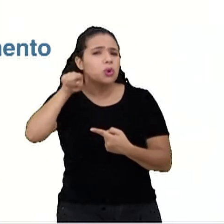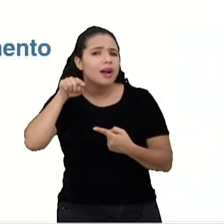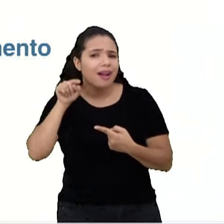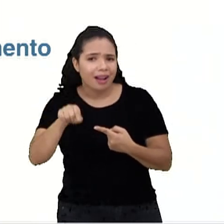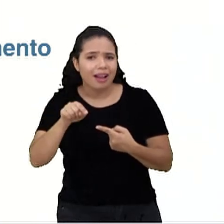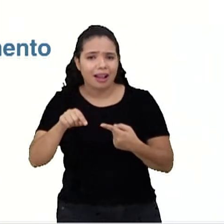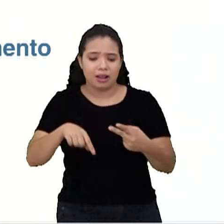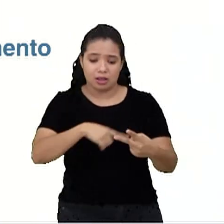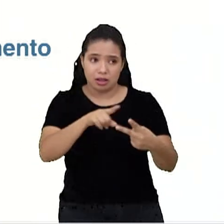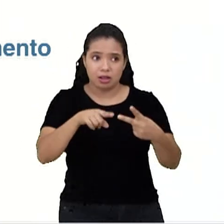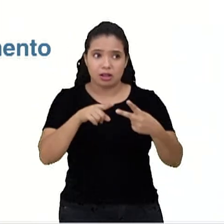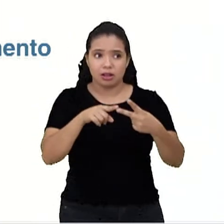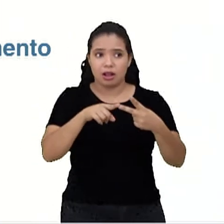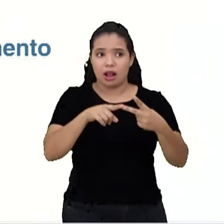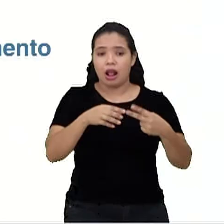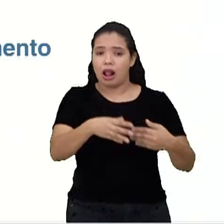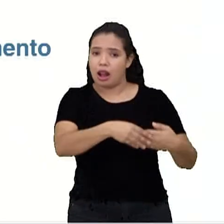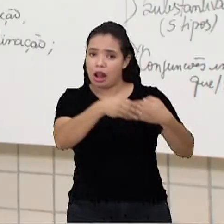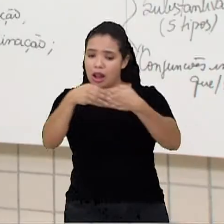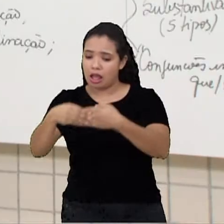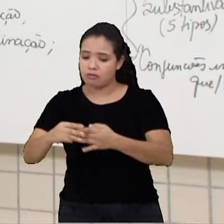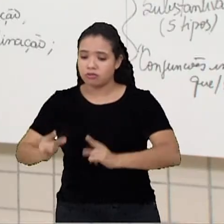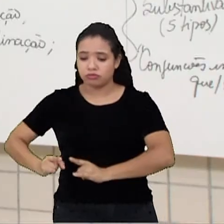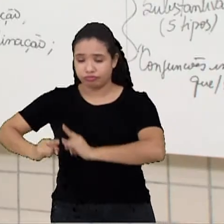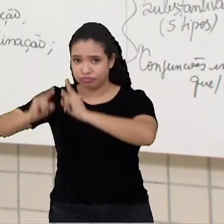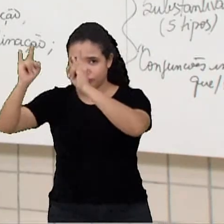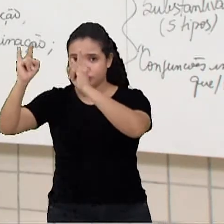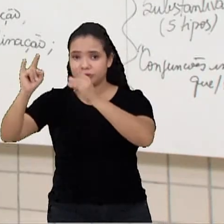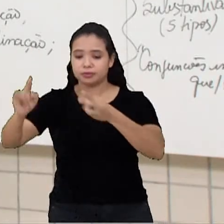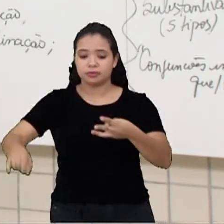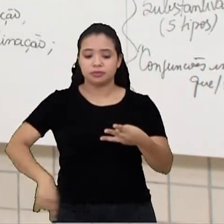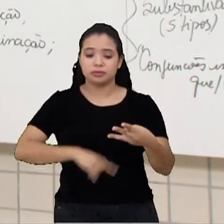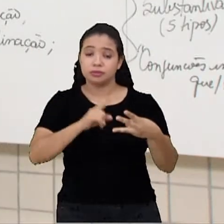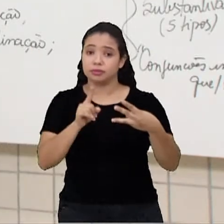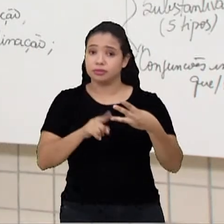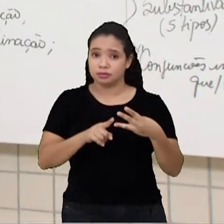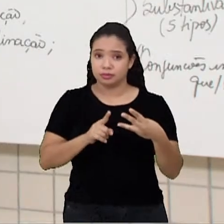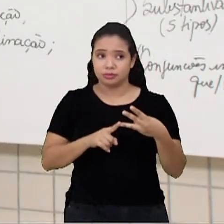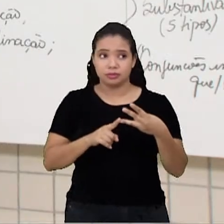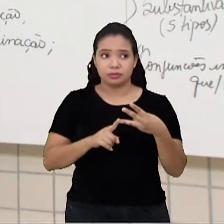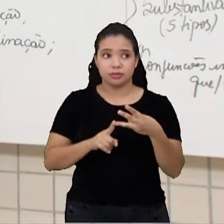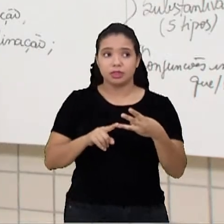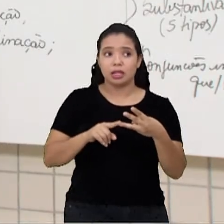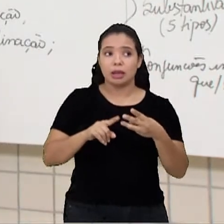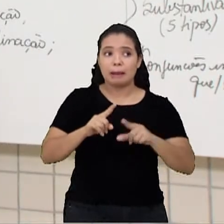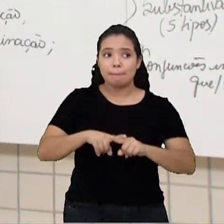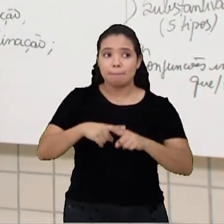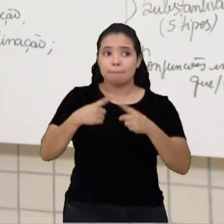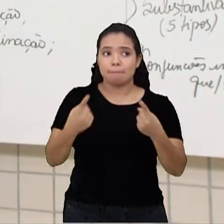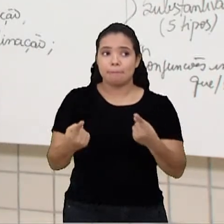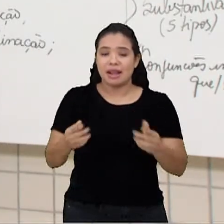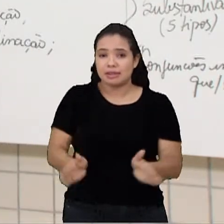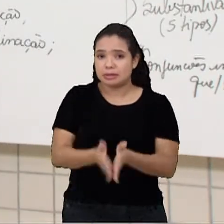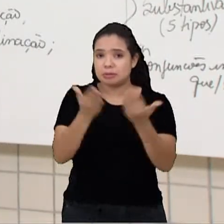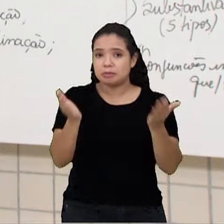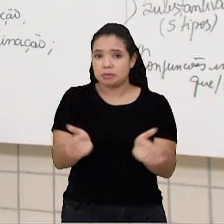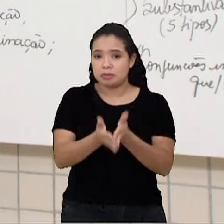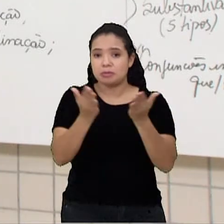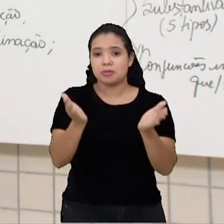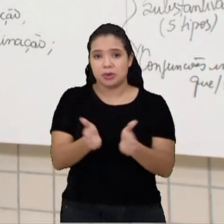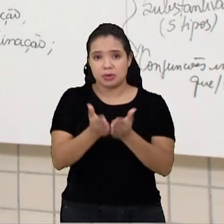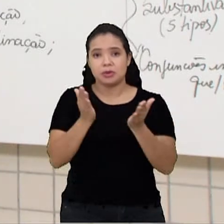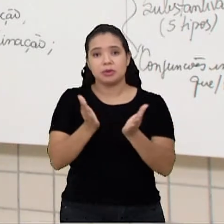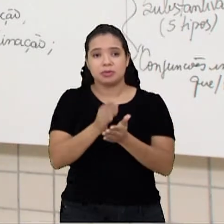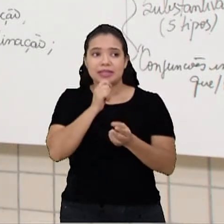levaria ao meu apartamento. Segunda oração. Qual que é a minha terceira oração? Mas fiquei mais pobre ainda. Qual é a